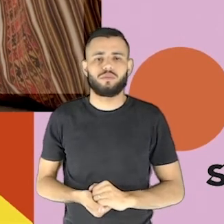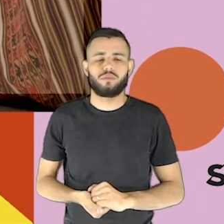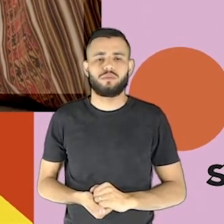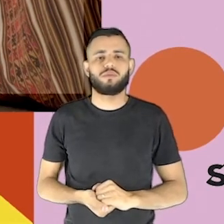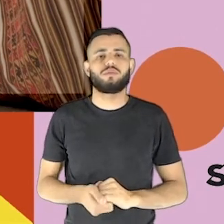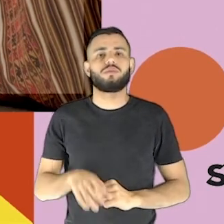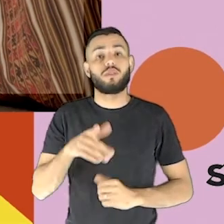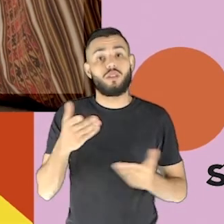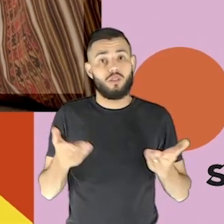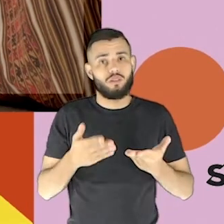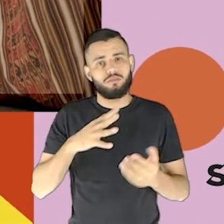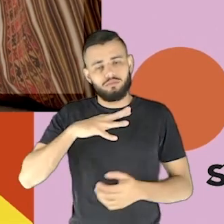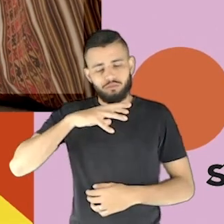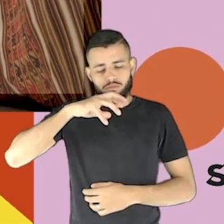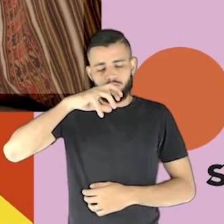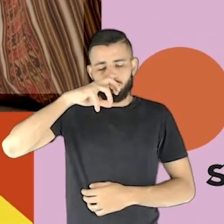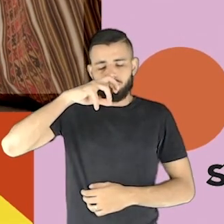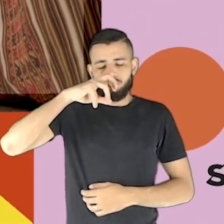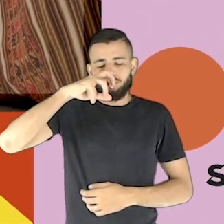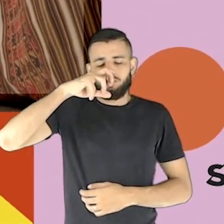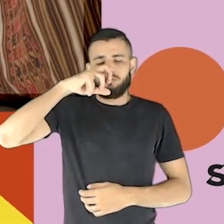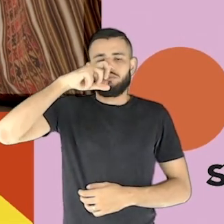Próxima inspiração, enche mais profundo.